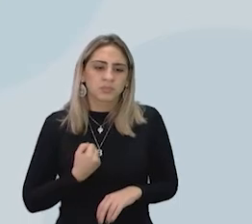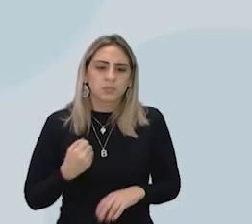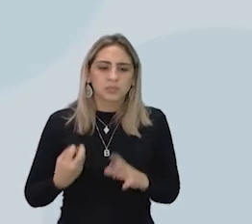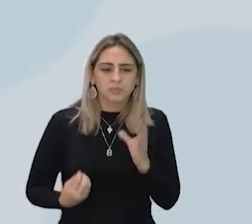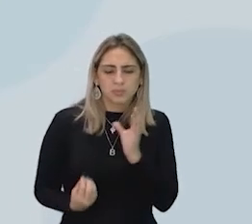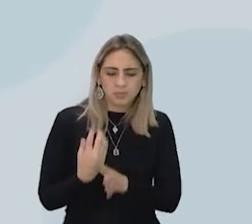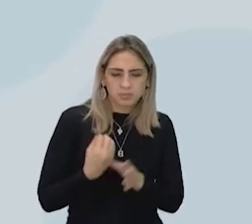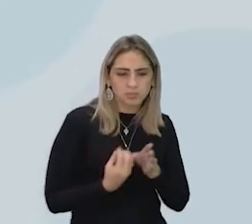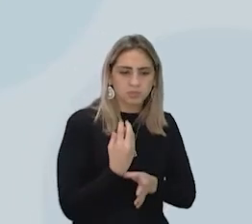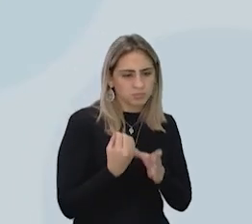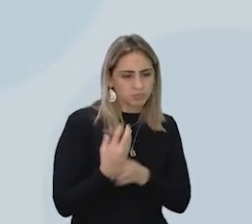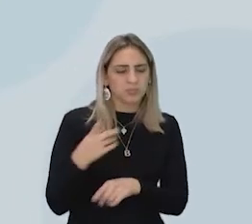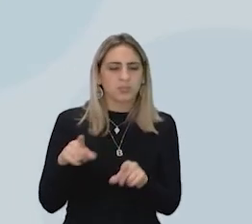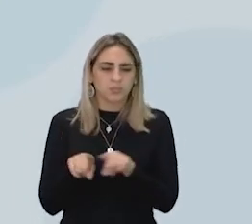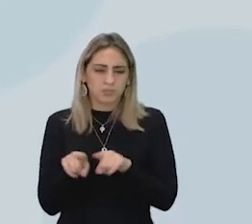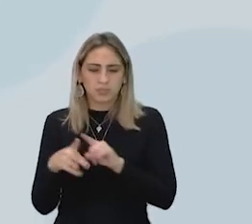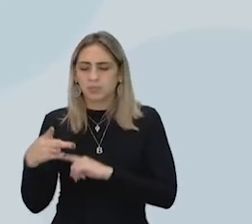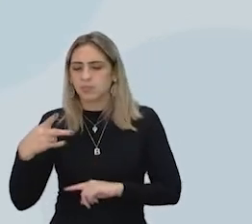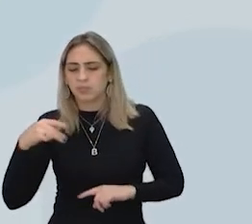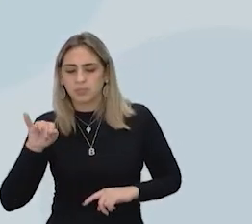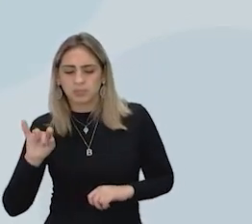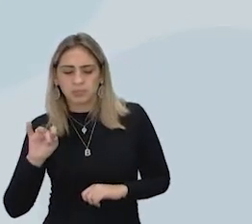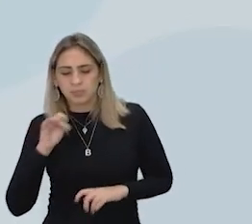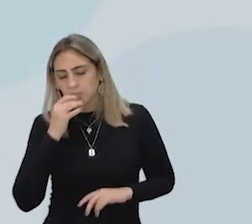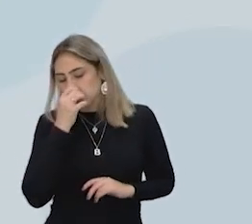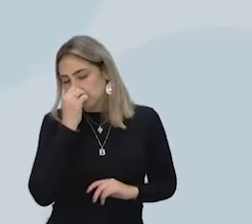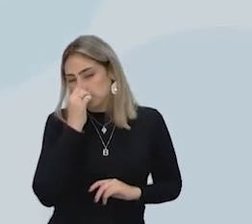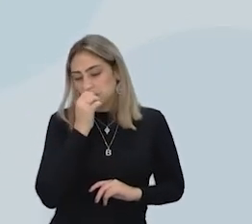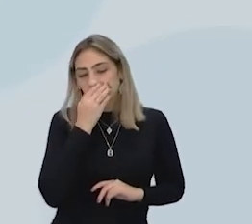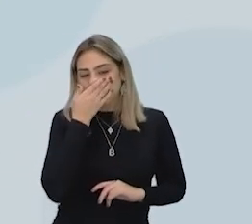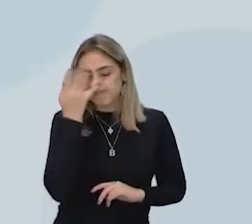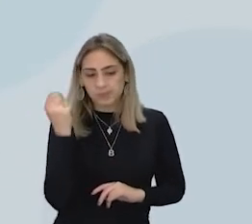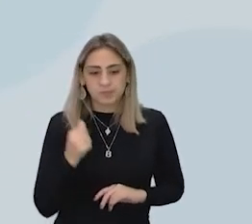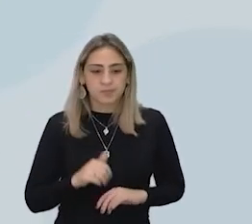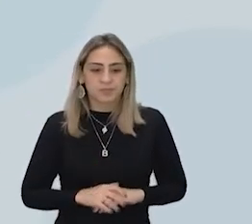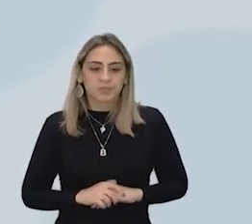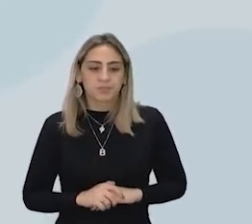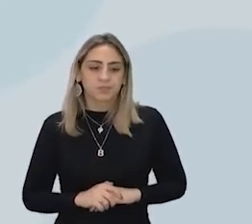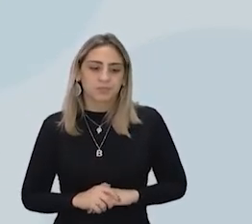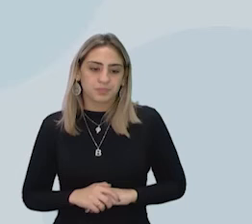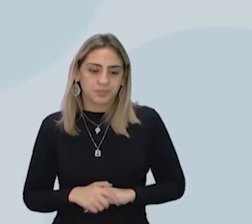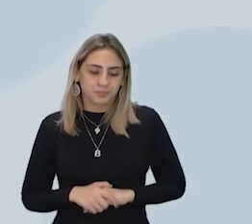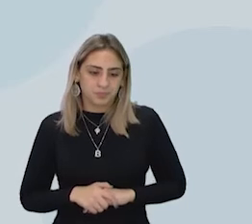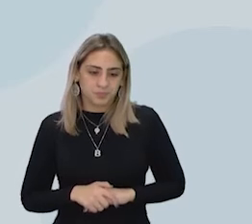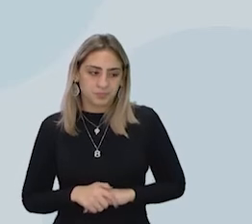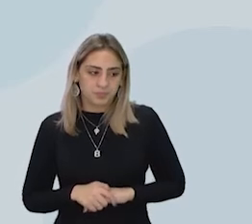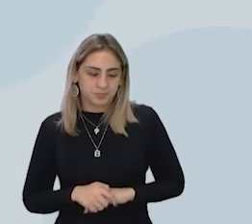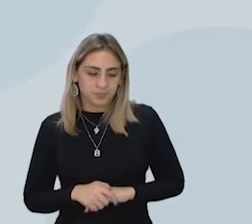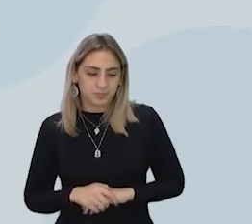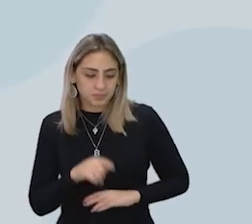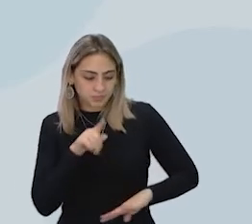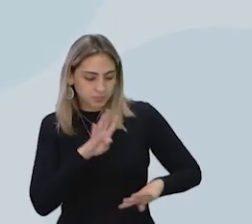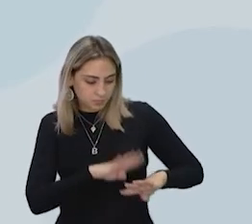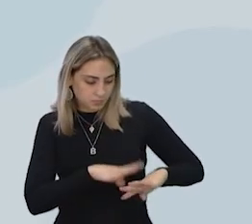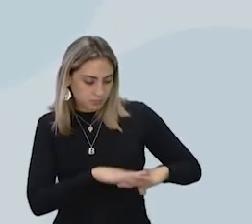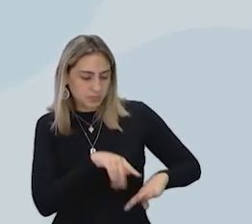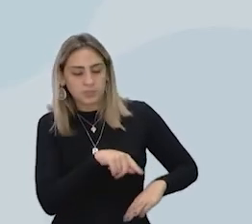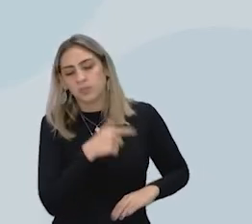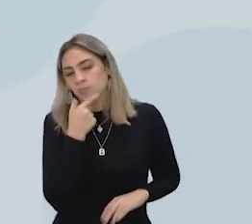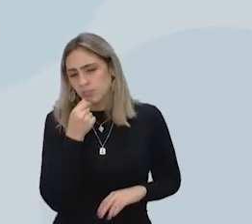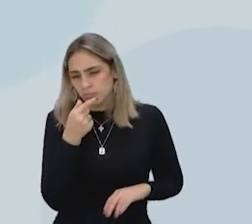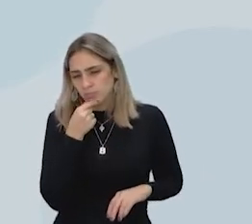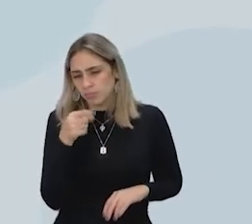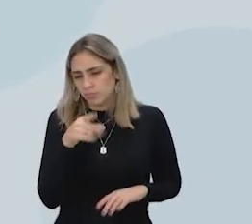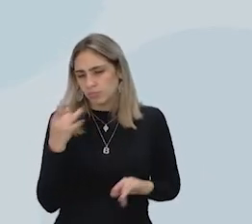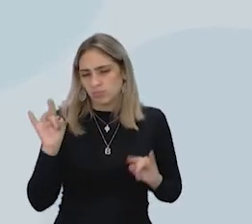redondos. Então, este E é um número de Euler, recebeu esse nome a este matemático, esse físico